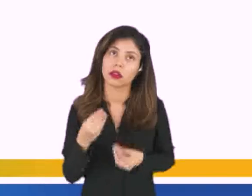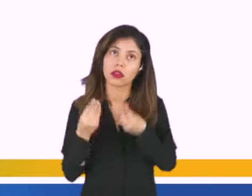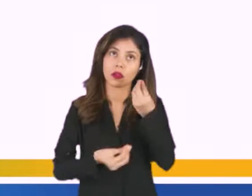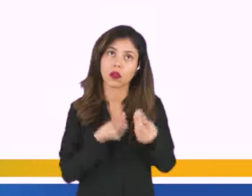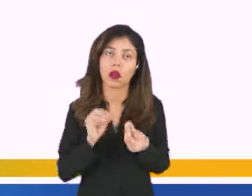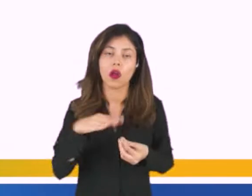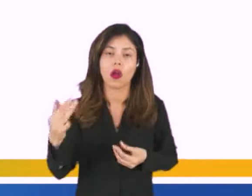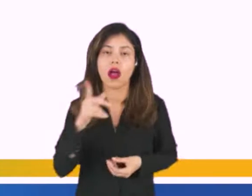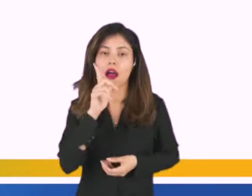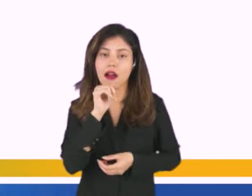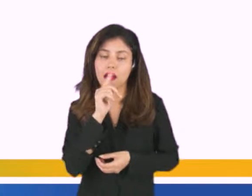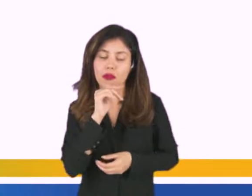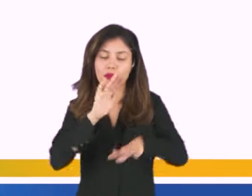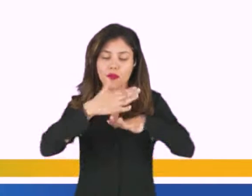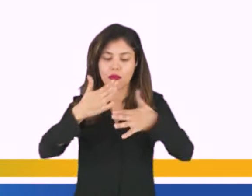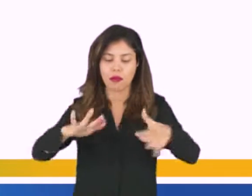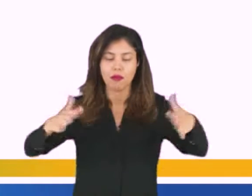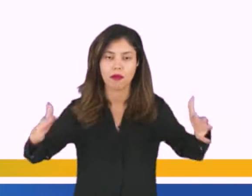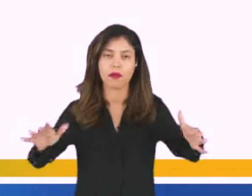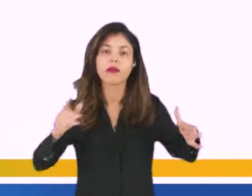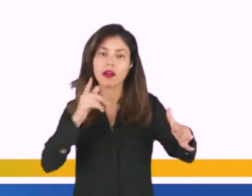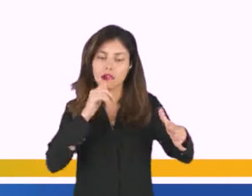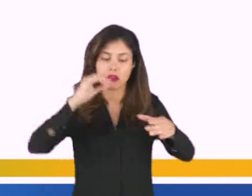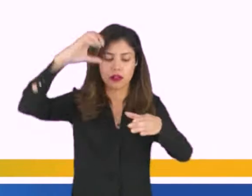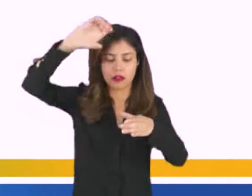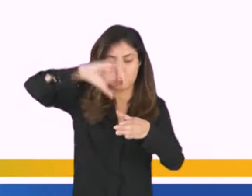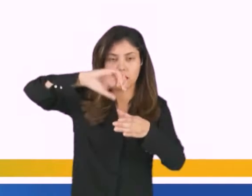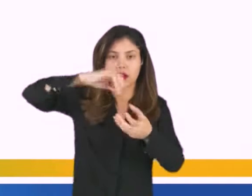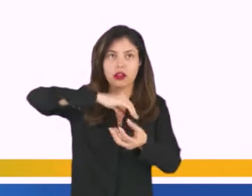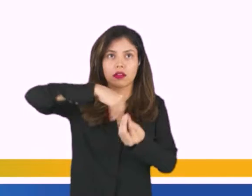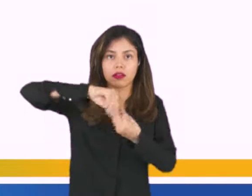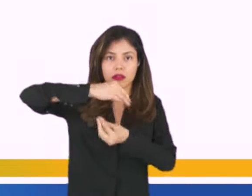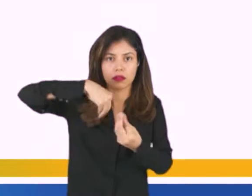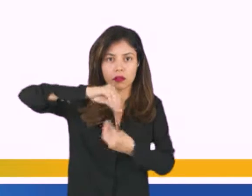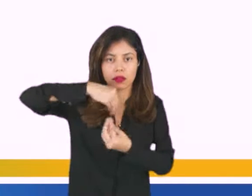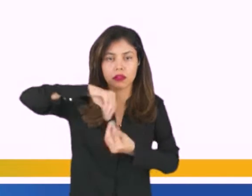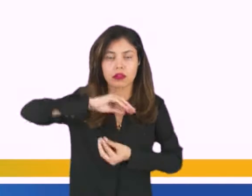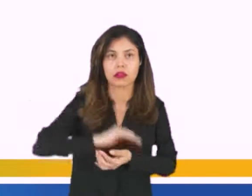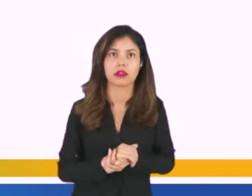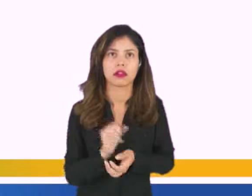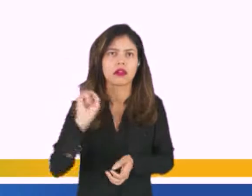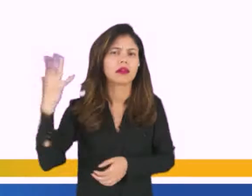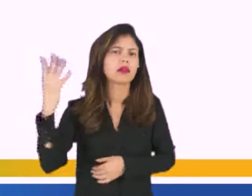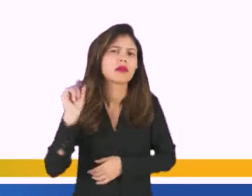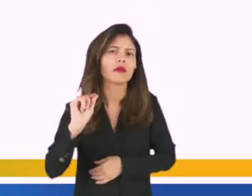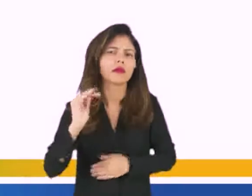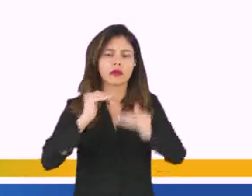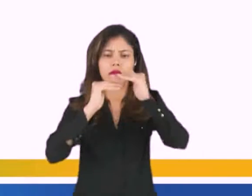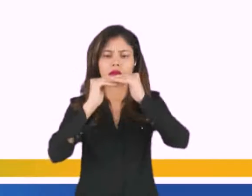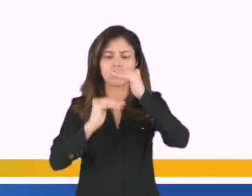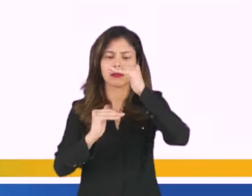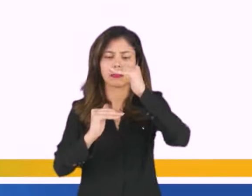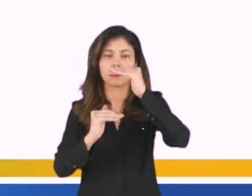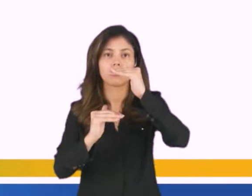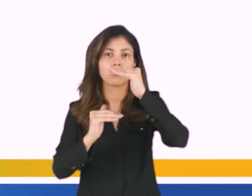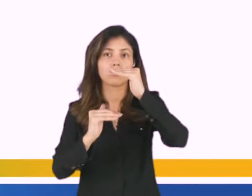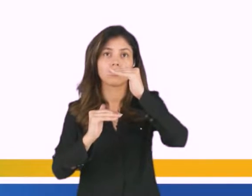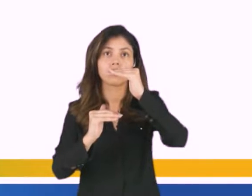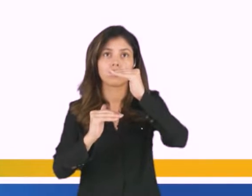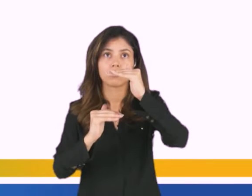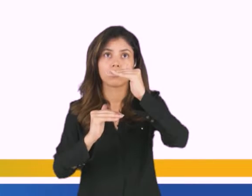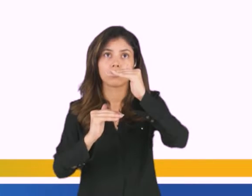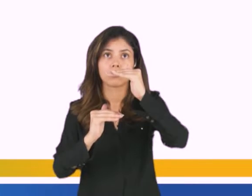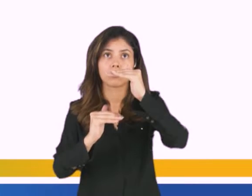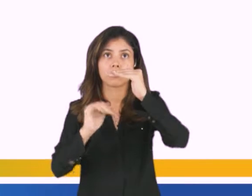quando a gente coloca o óleo mais a água, faz essa mistura, o que acontece é que eles não se misturam, então eles